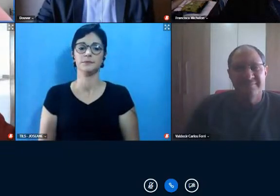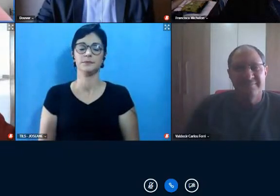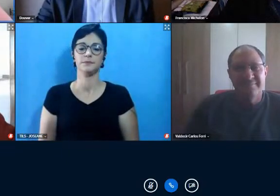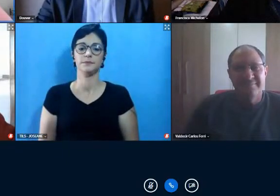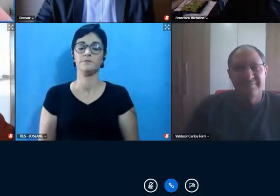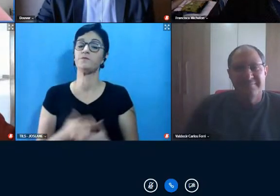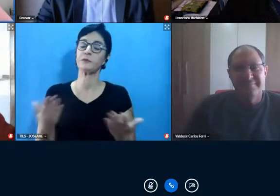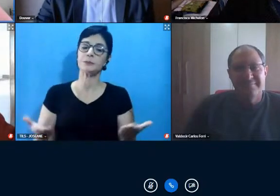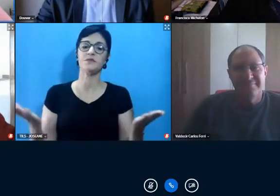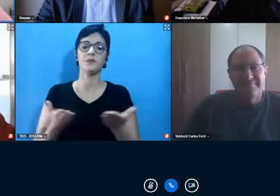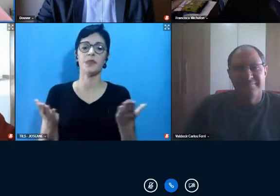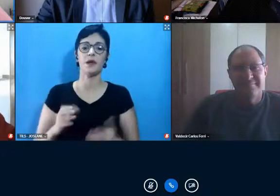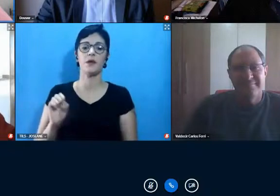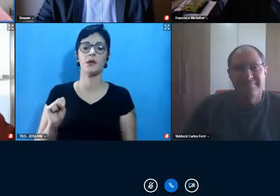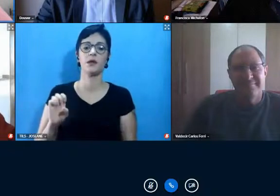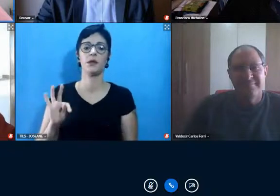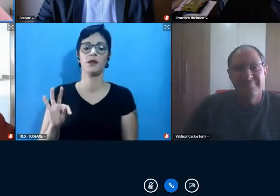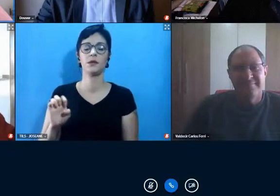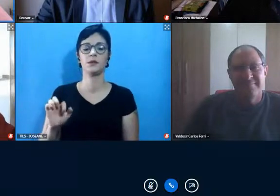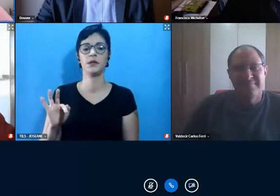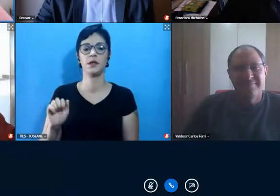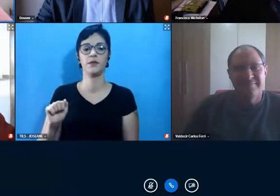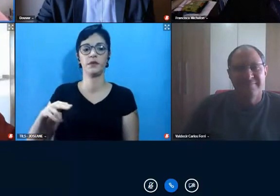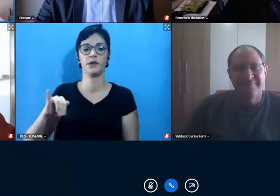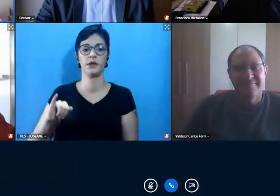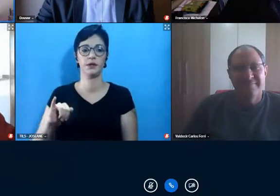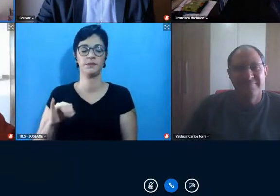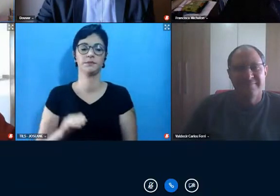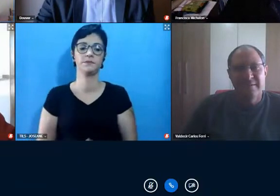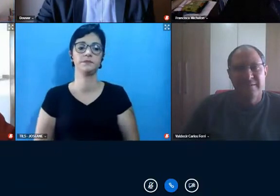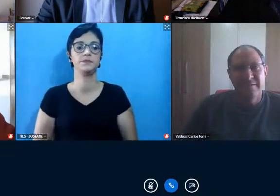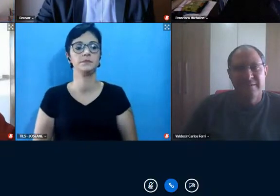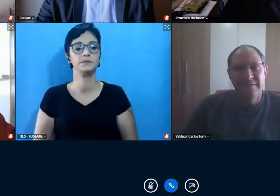Vamos passar para a Stephanie, então. Obrigada, Nicole.